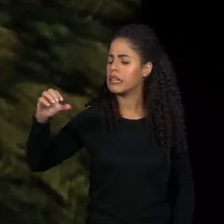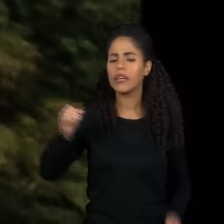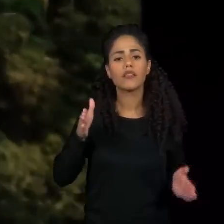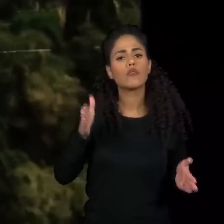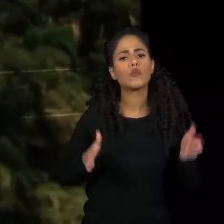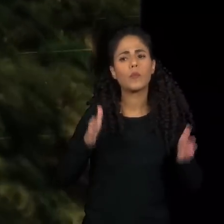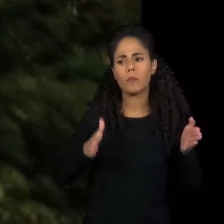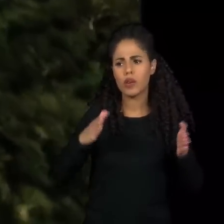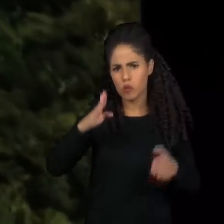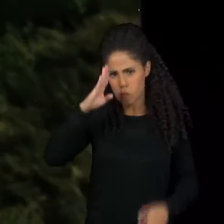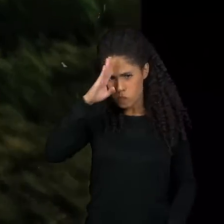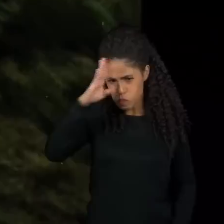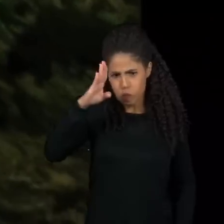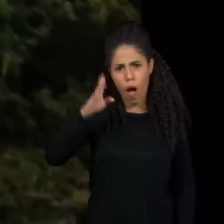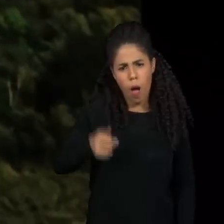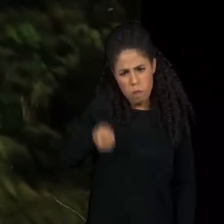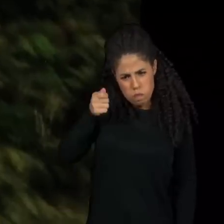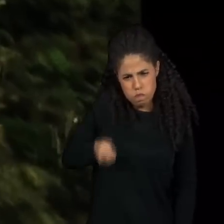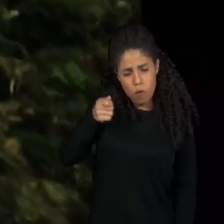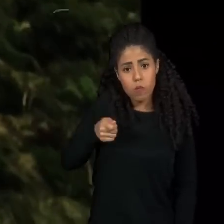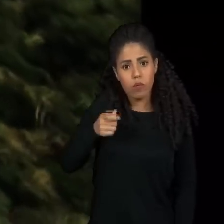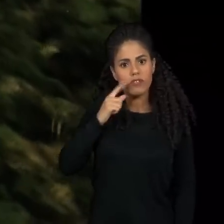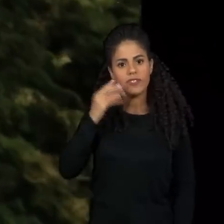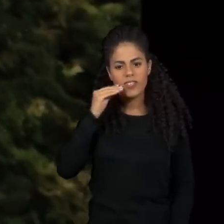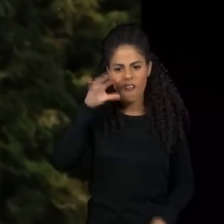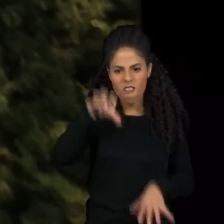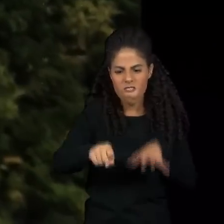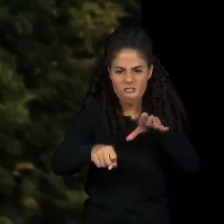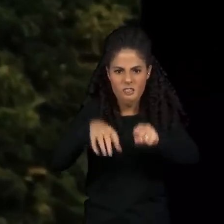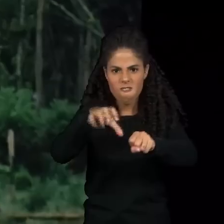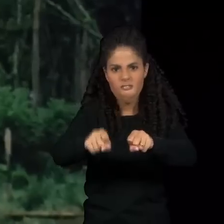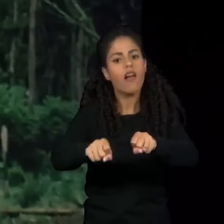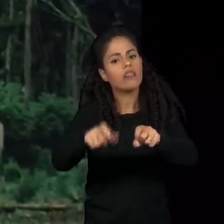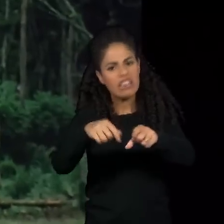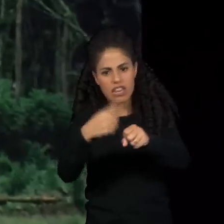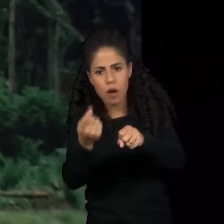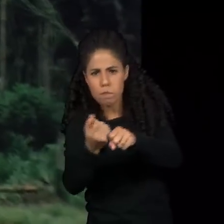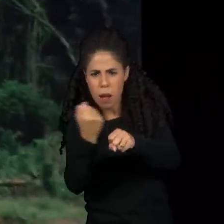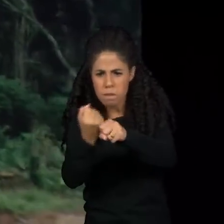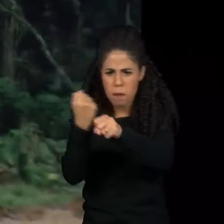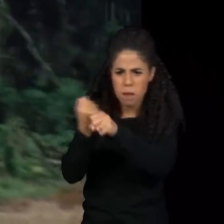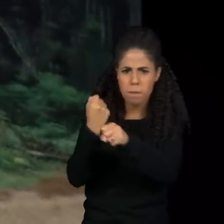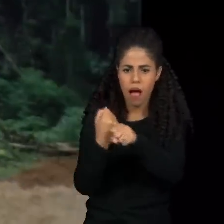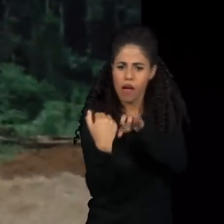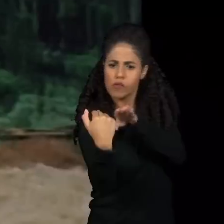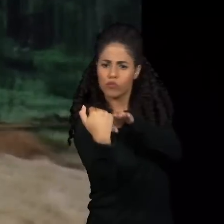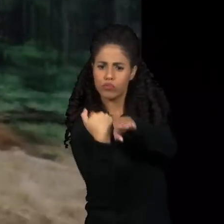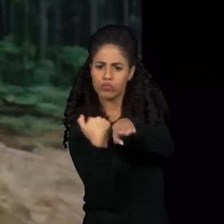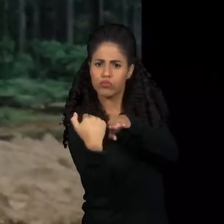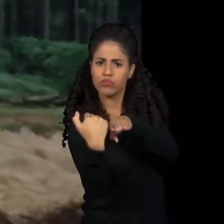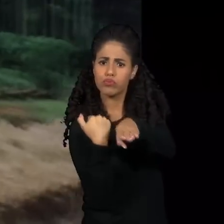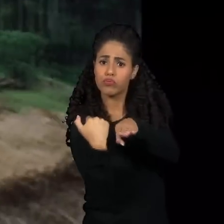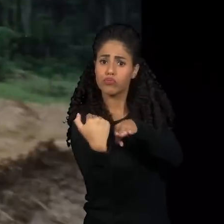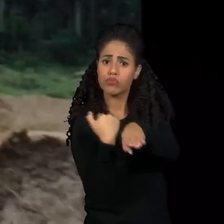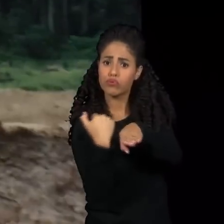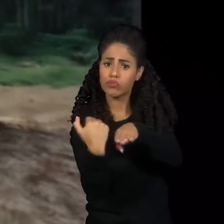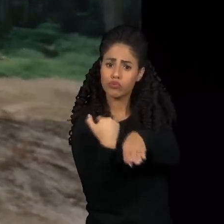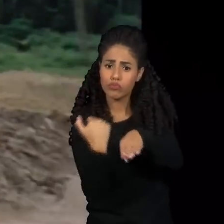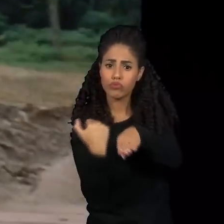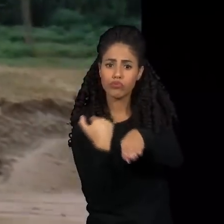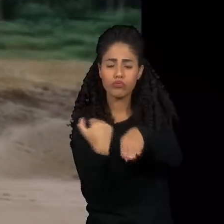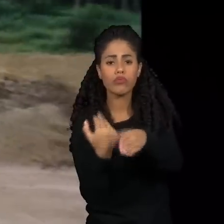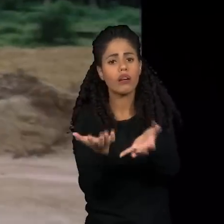militar, o governo tentou desenvolver e ocupar a Amazônia a qualquer custo, abrindo estradas como a Transamazônica